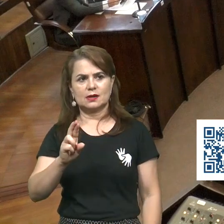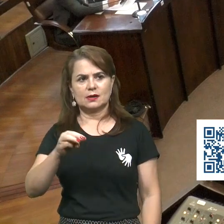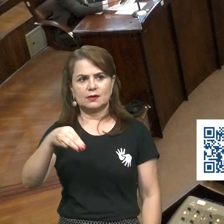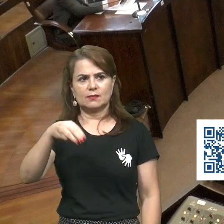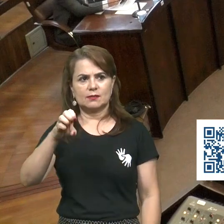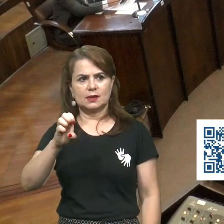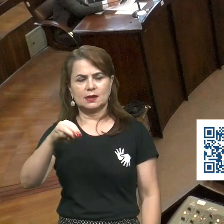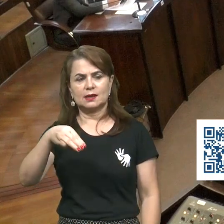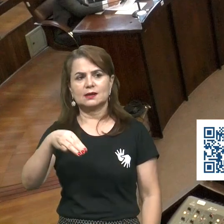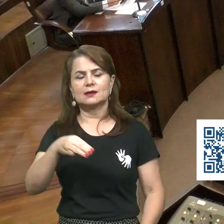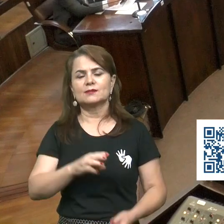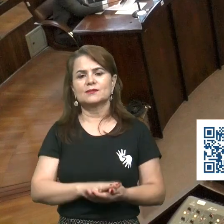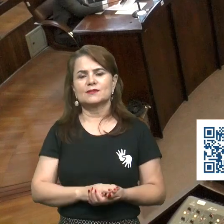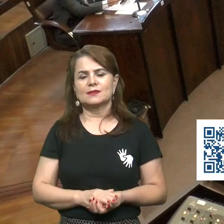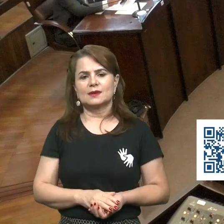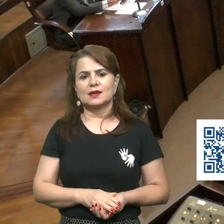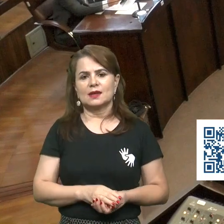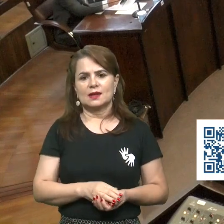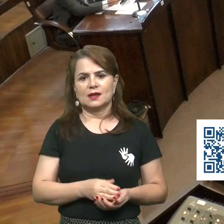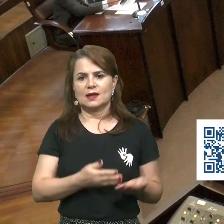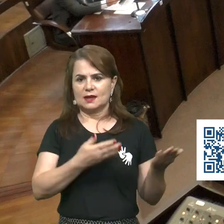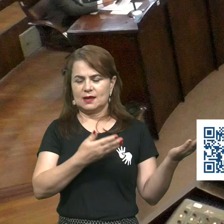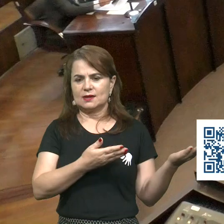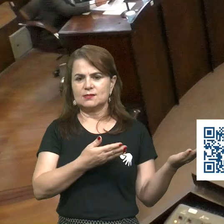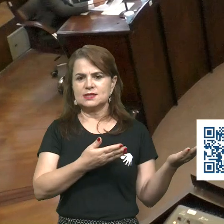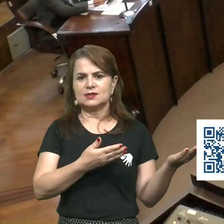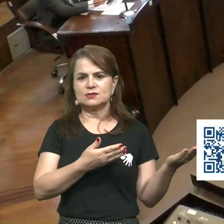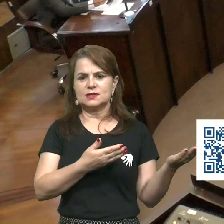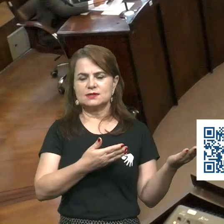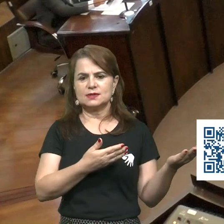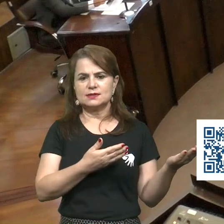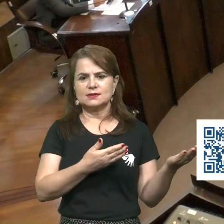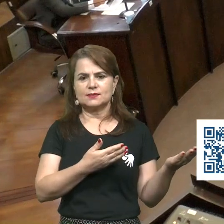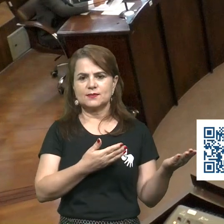familiares. A Natasha